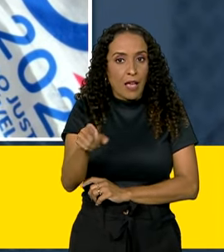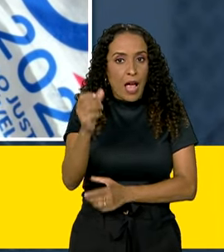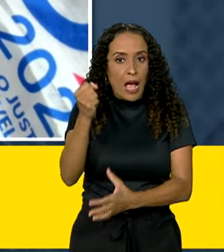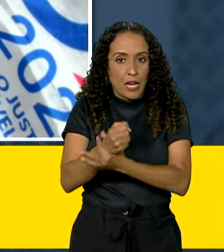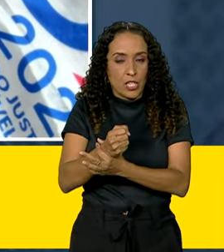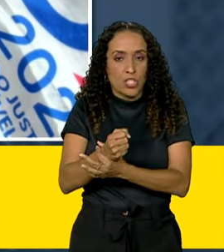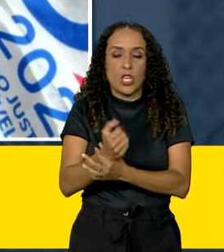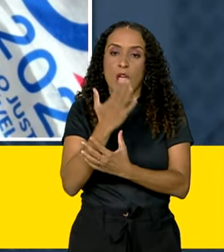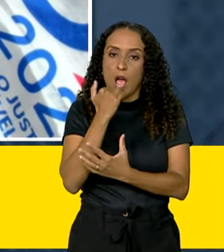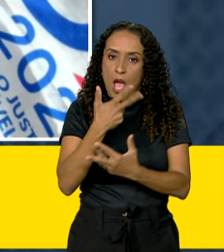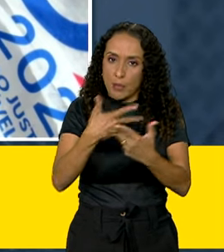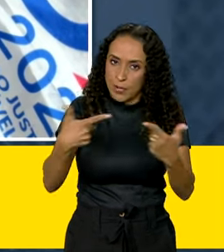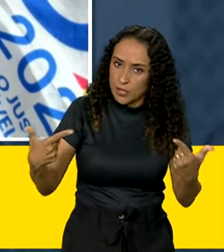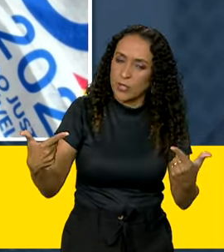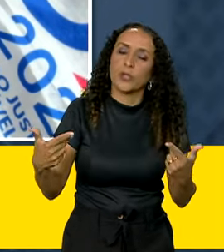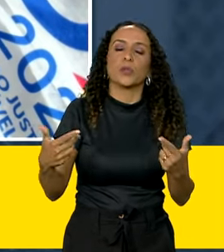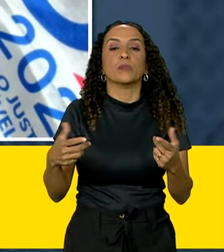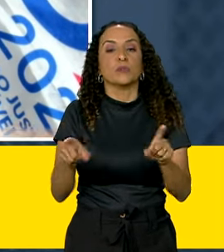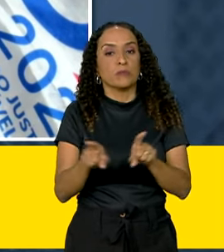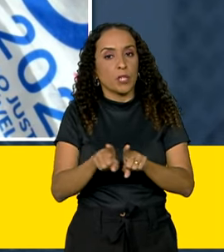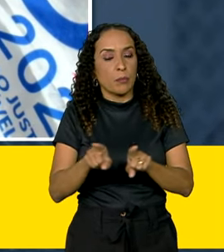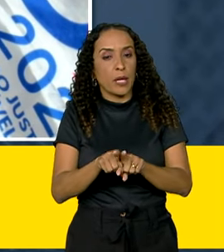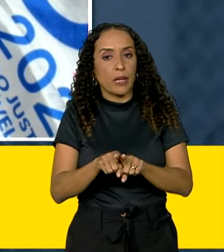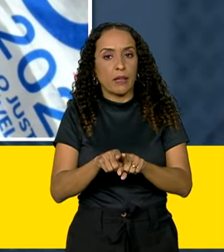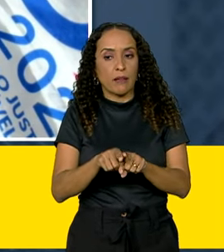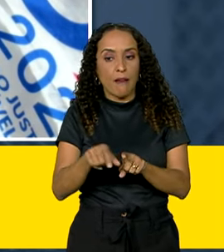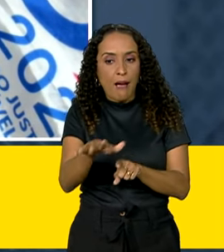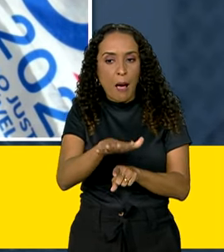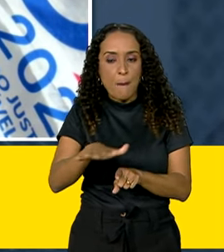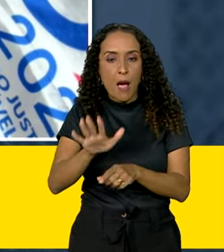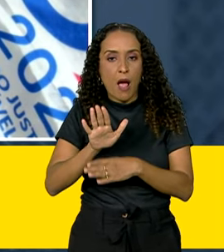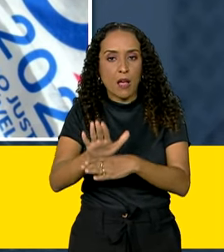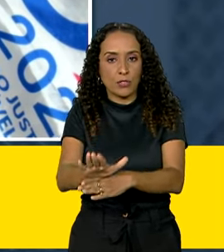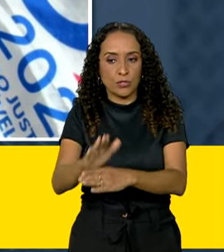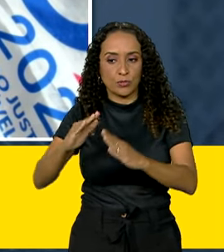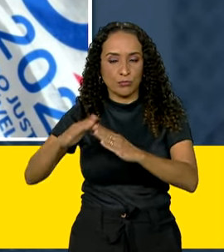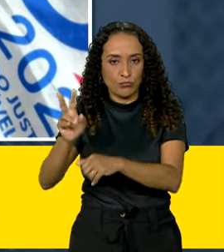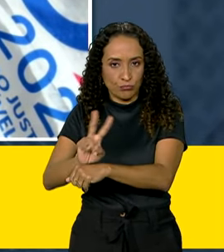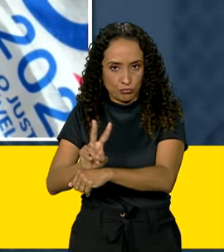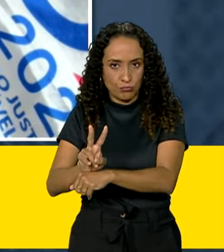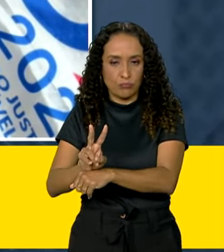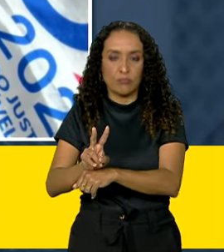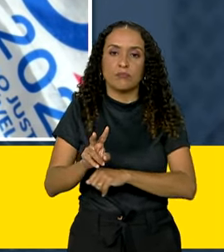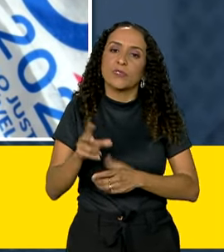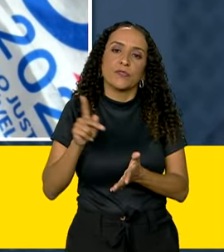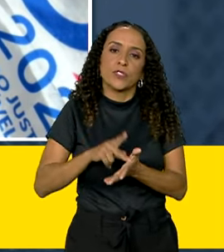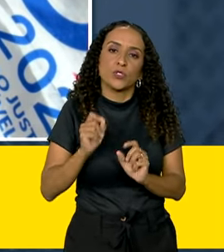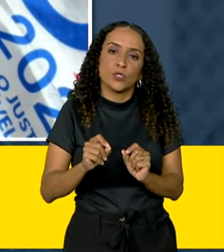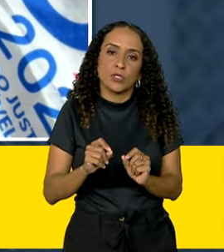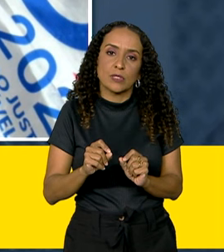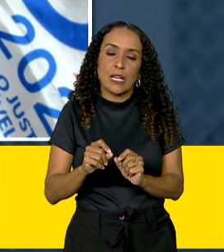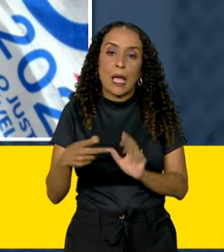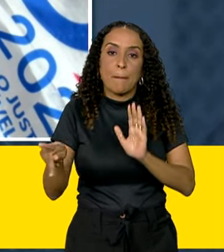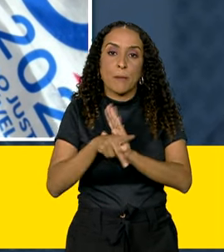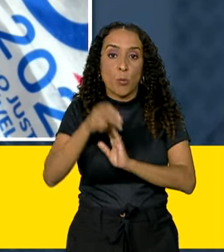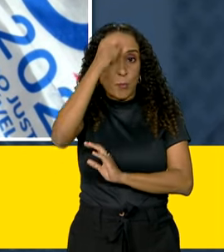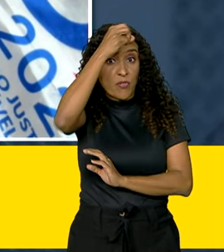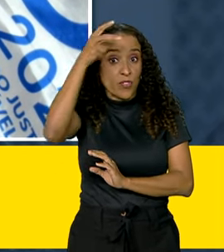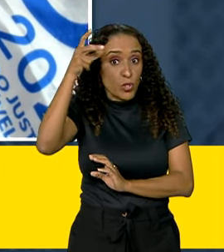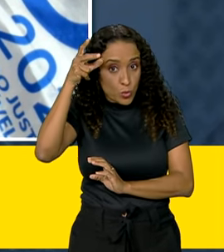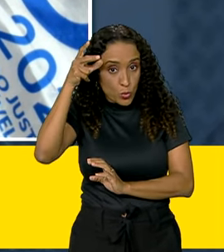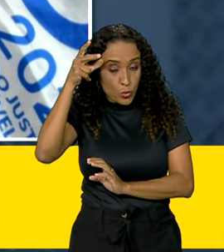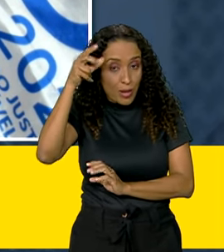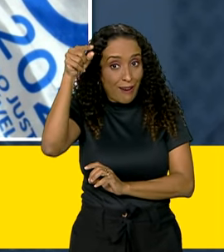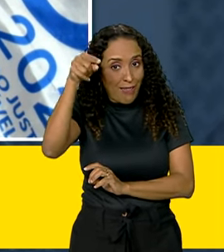garantir alimentação, também para essa parte do auxílio abrigamento, que vai, na verdade, para a prefeitura, e